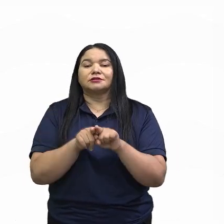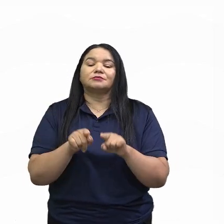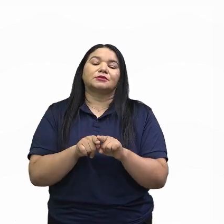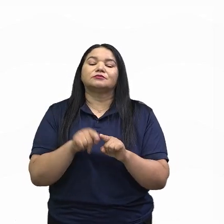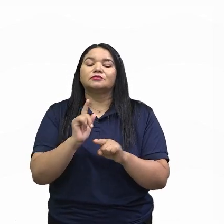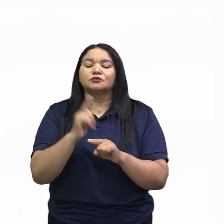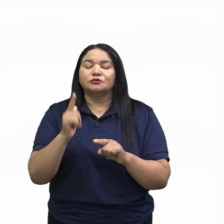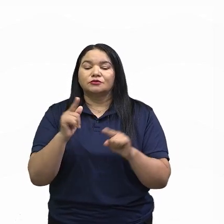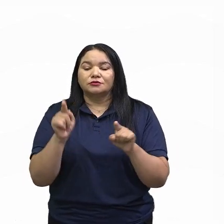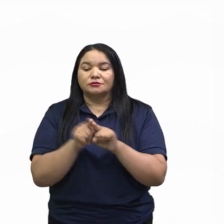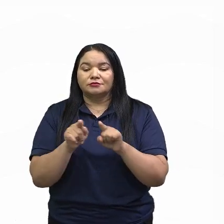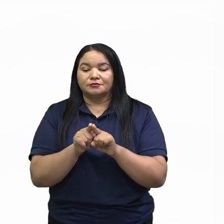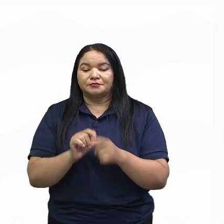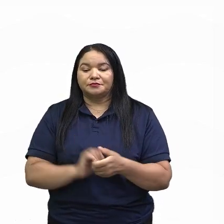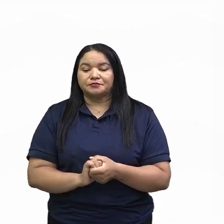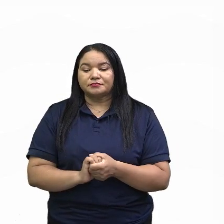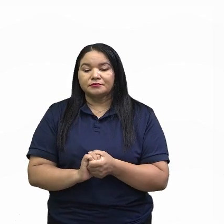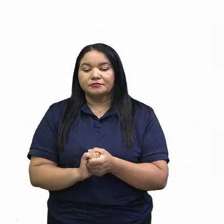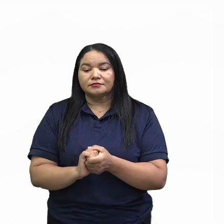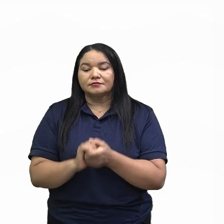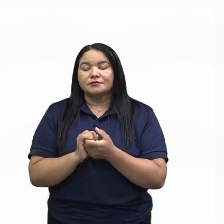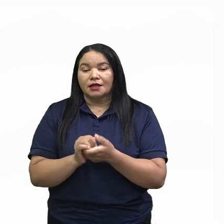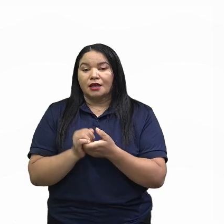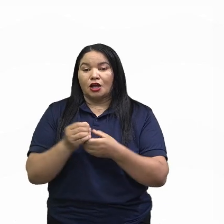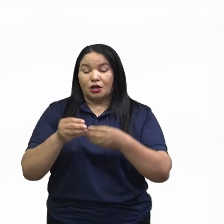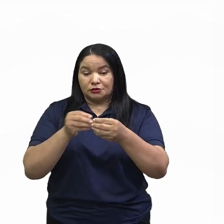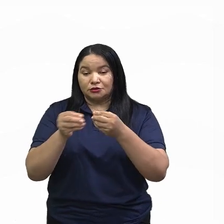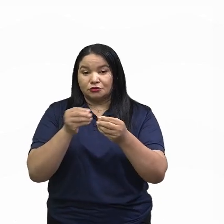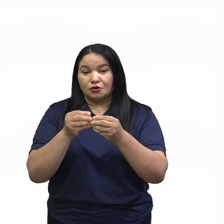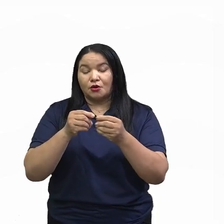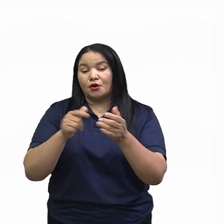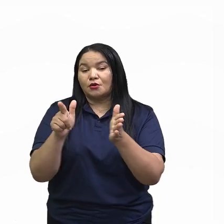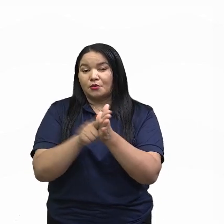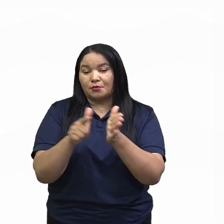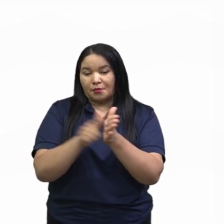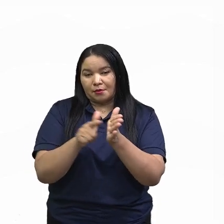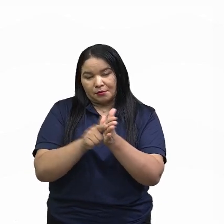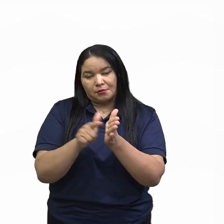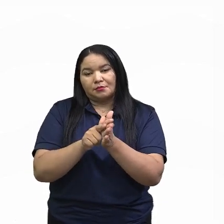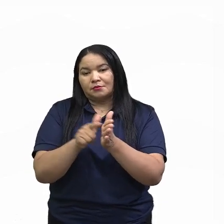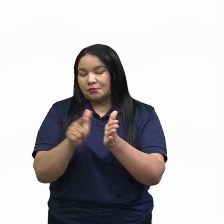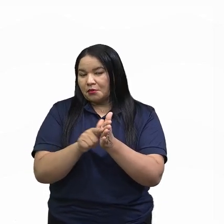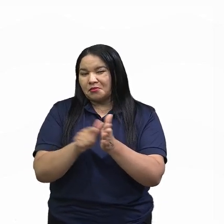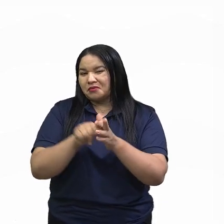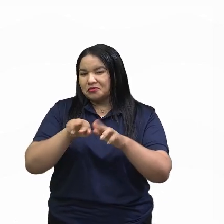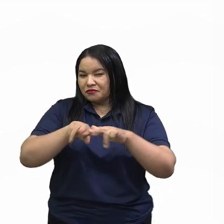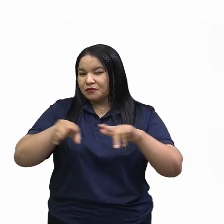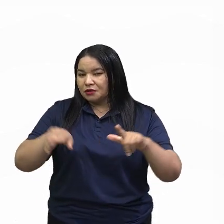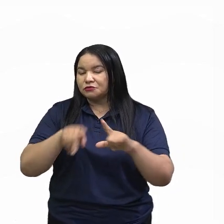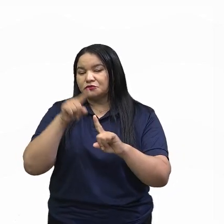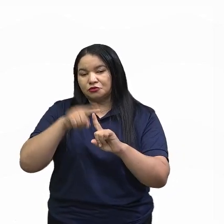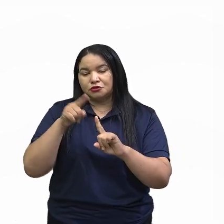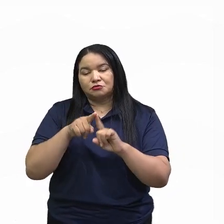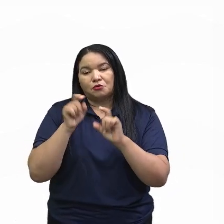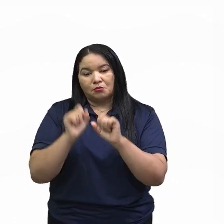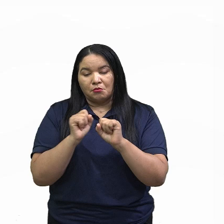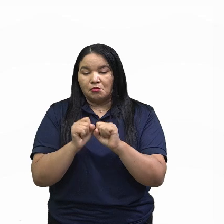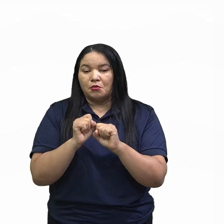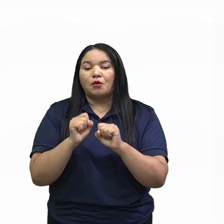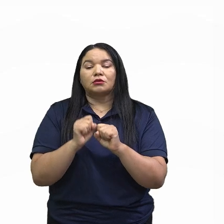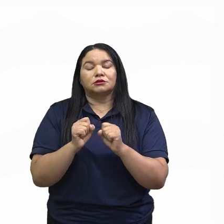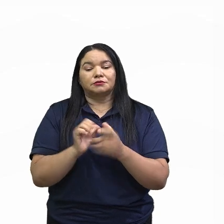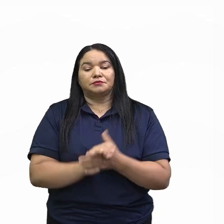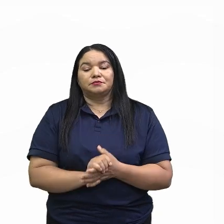Resíduos de cogeração celulósica, ou seja, papel, né, pessoal? Aí, né,